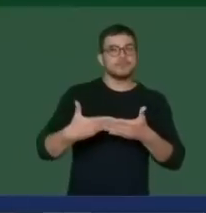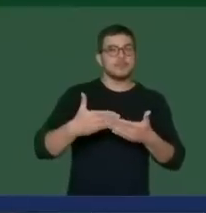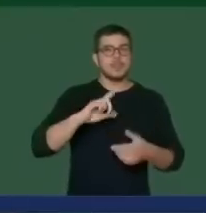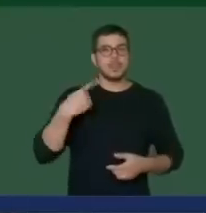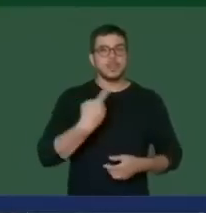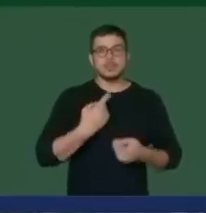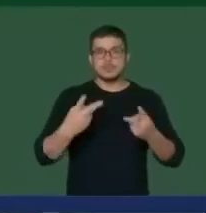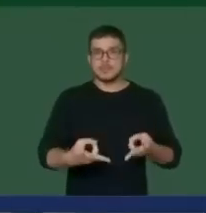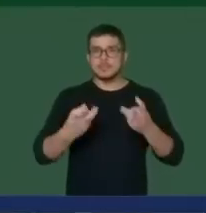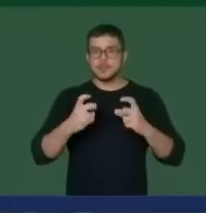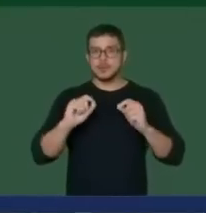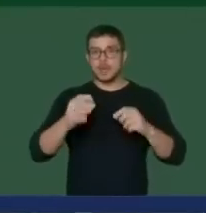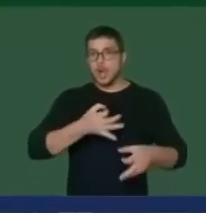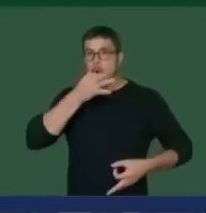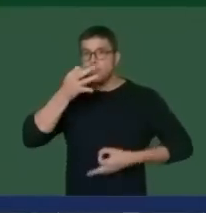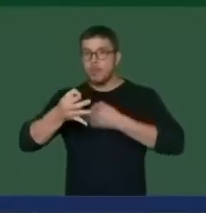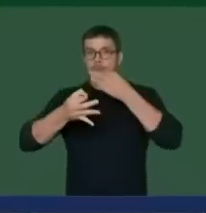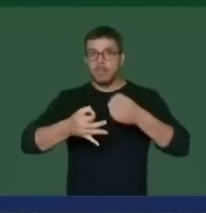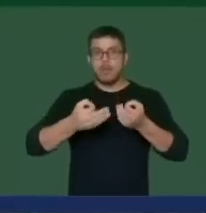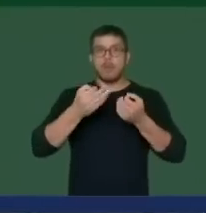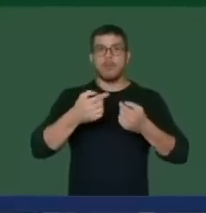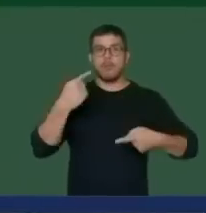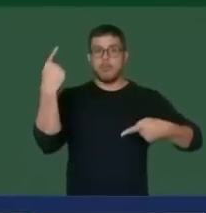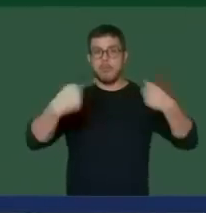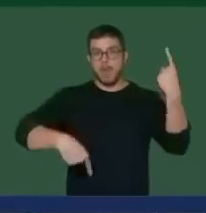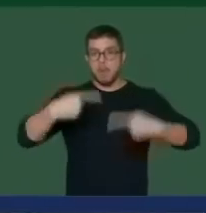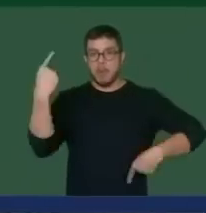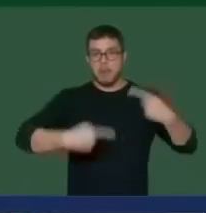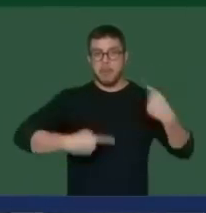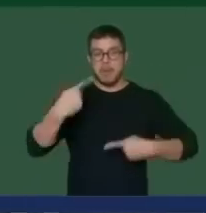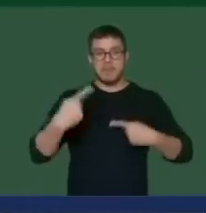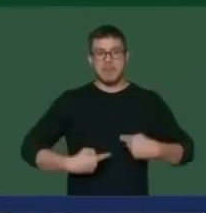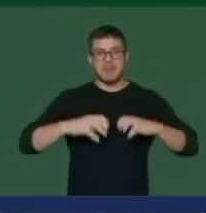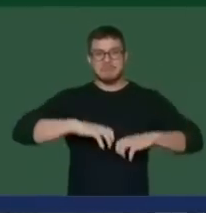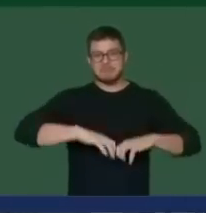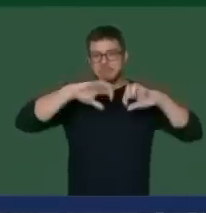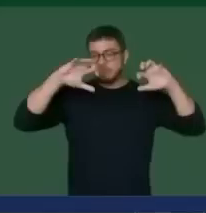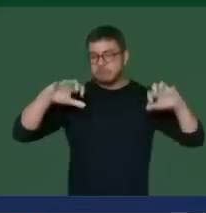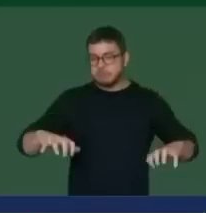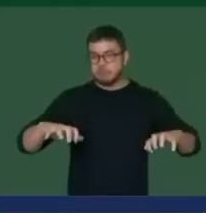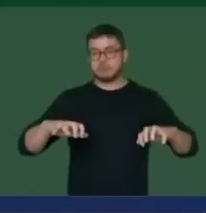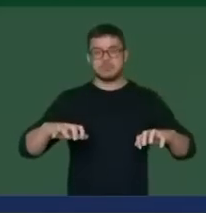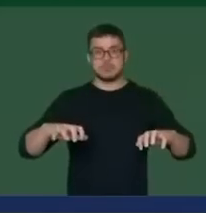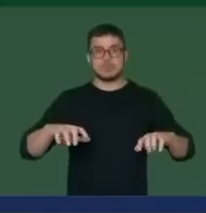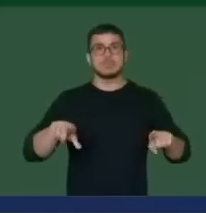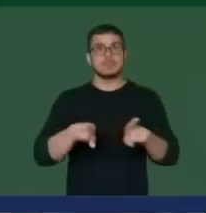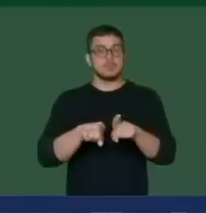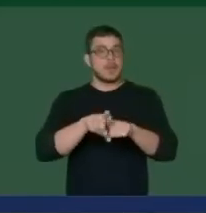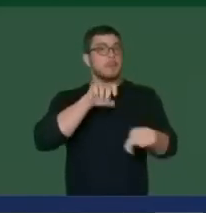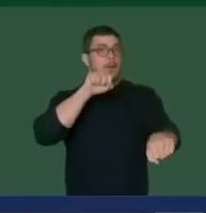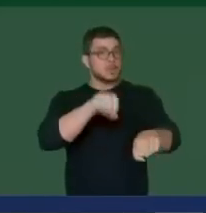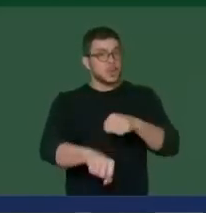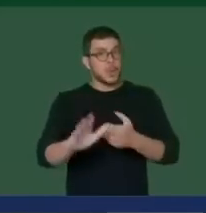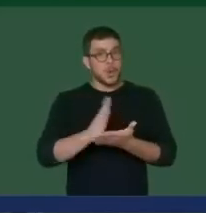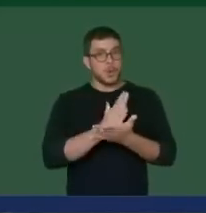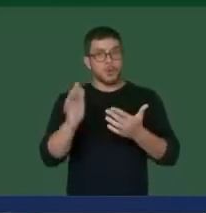que transformou amigos em inimigos, dividiu famílias, provocou mortes e colocou em risco a atividade e a vida